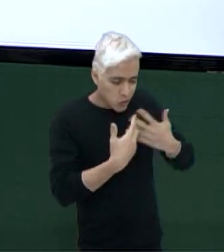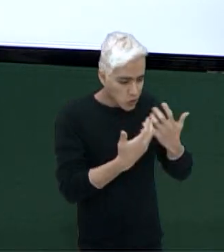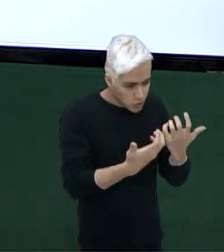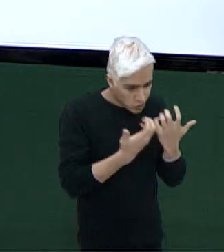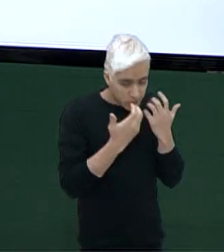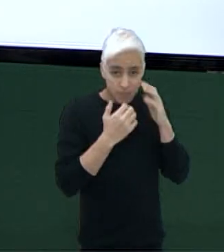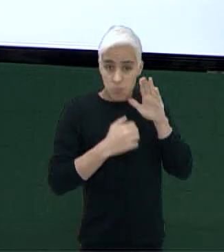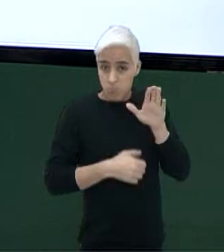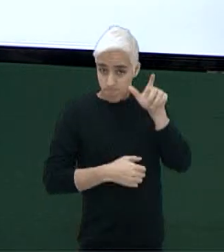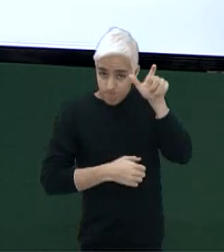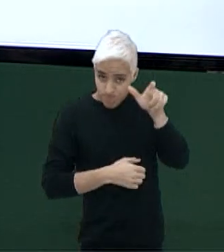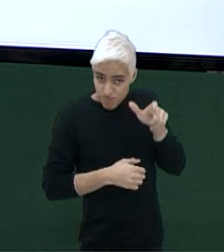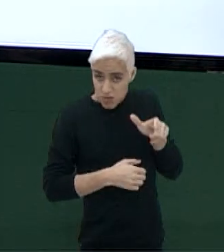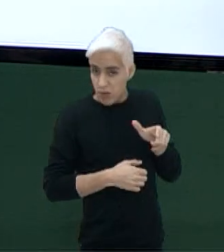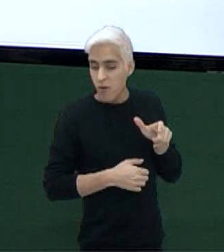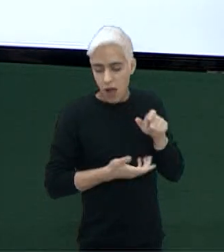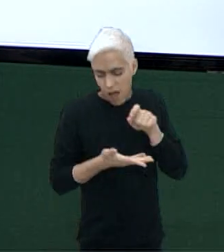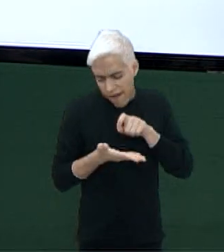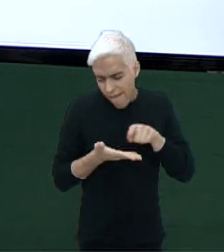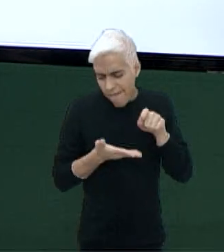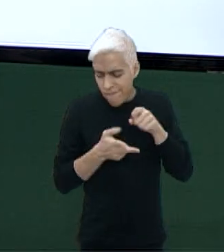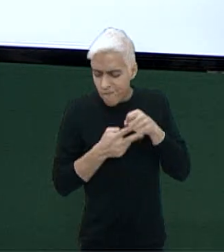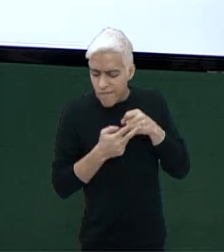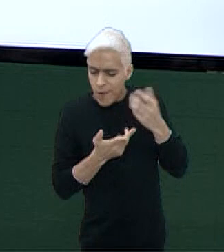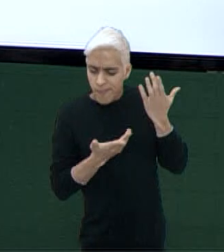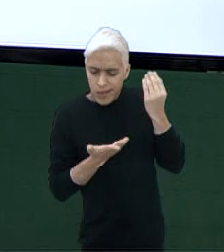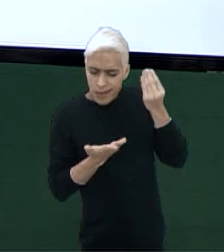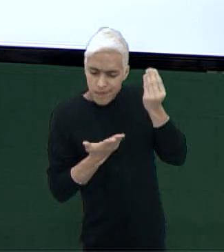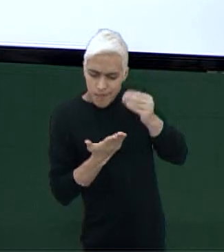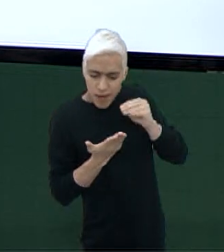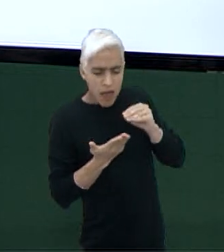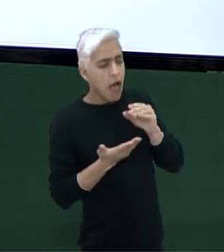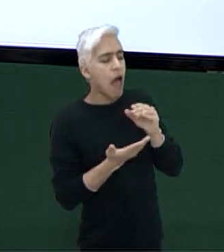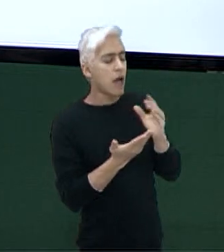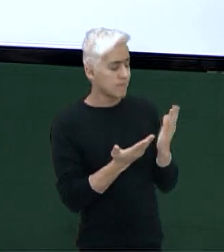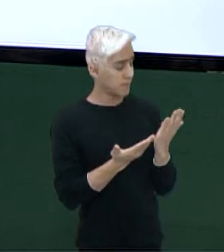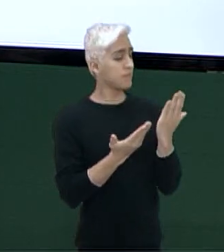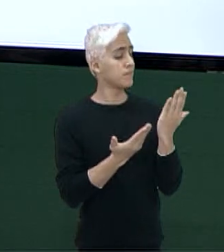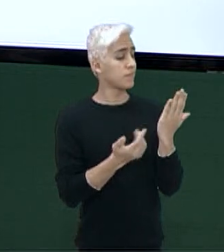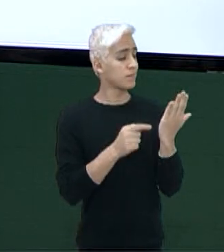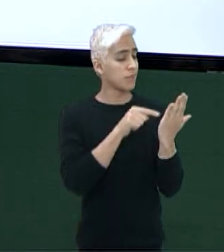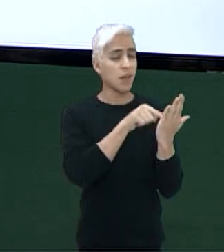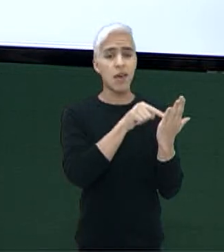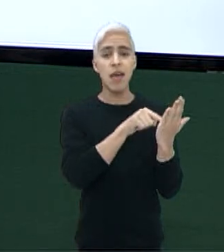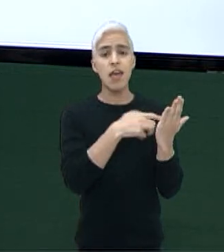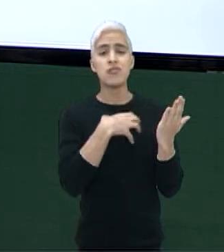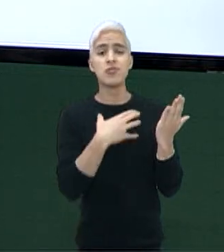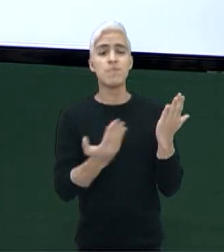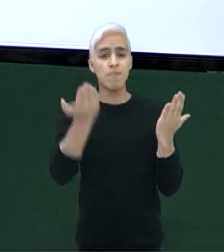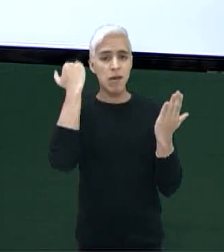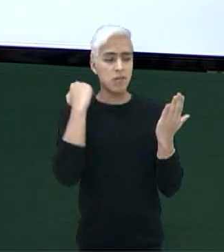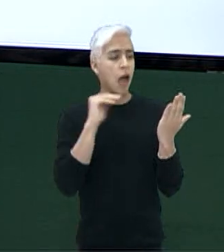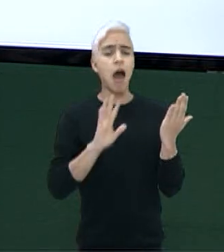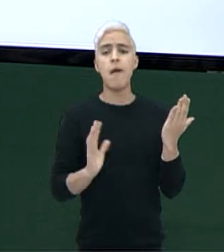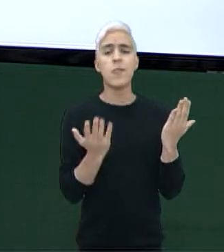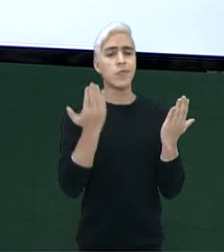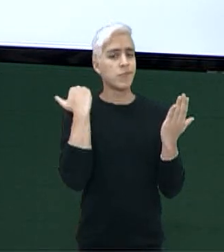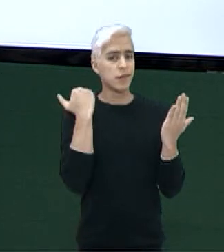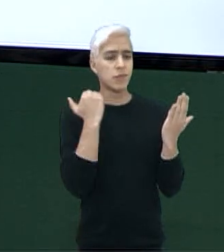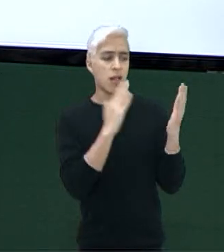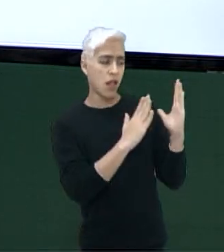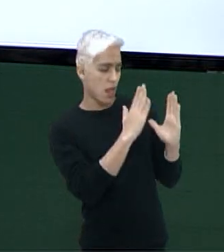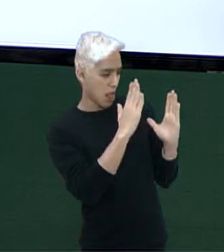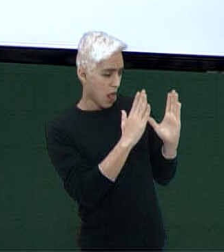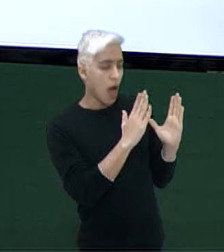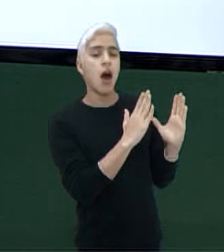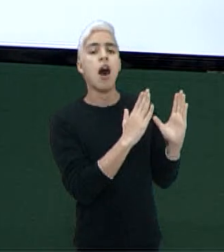esse relator usa os verbos no passado, ele está dando a entender essa ação passada, essa ocorrência anterior,